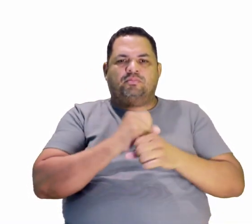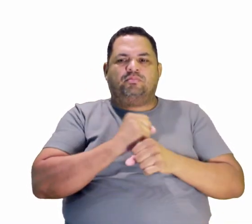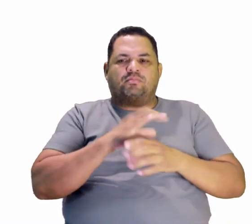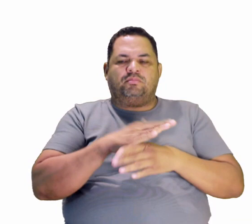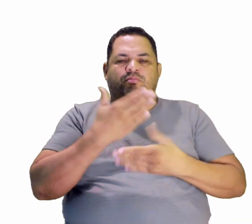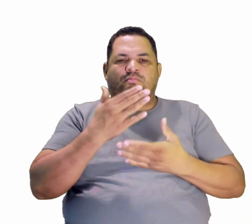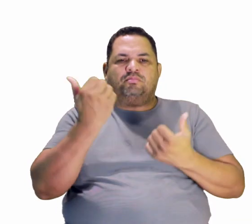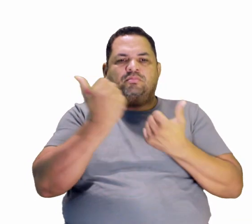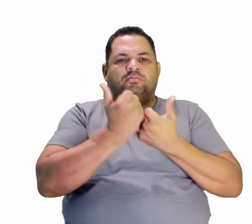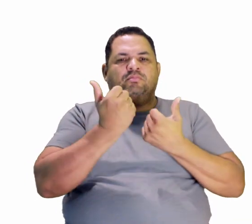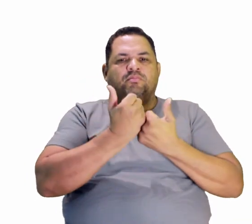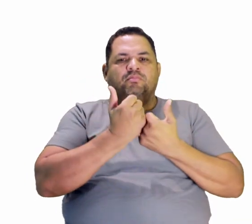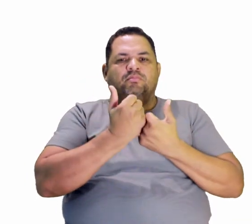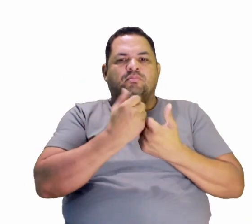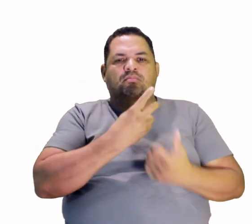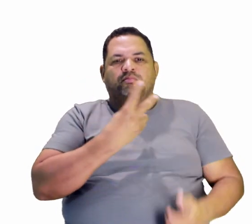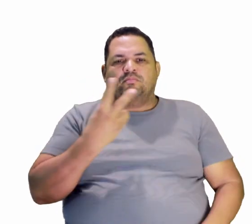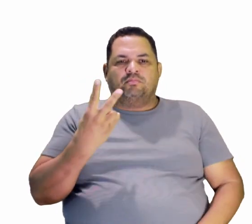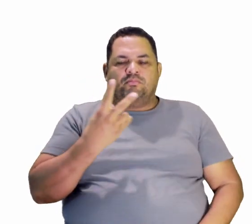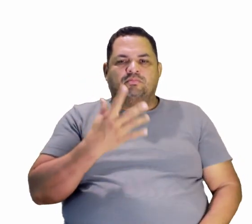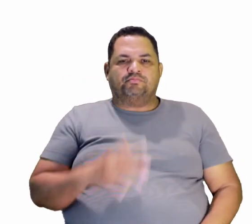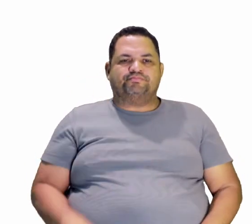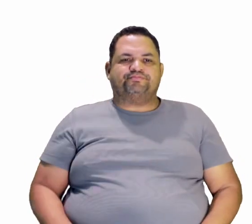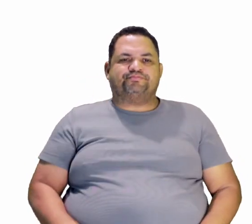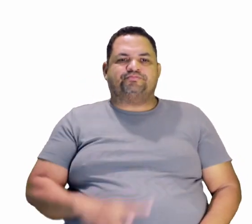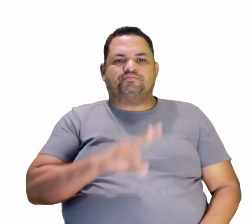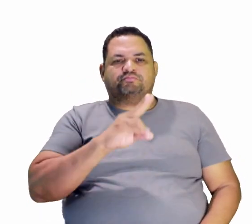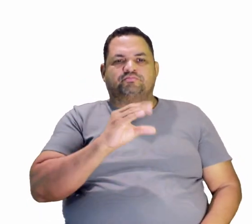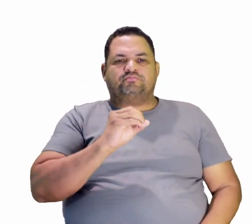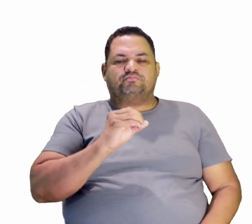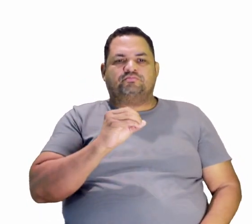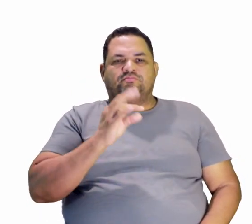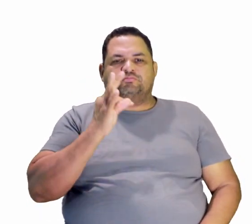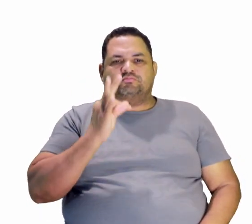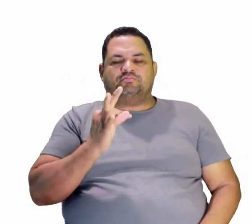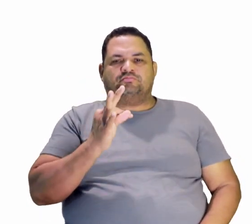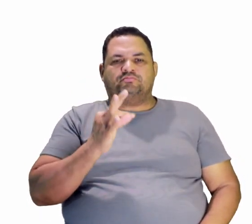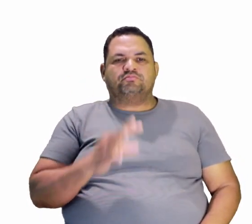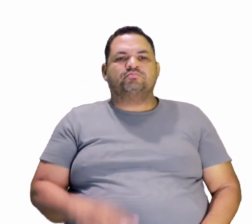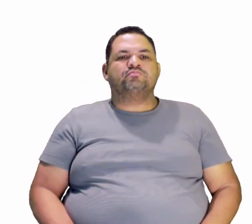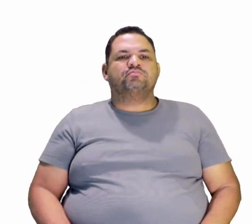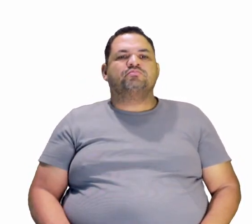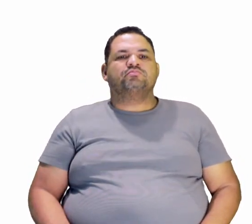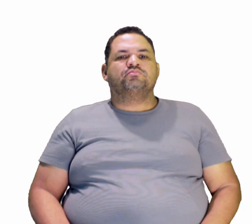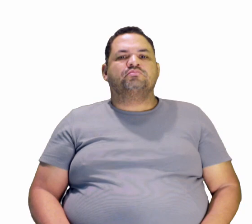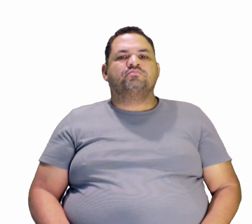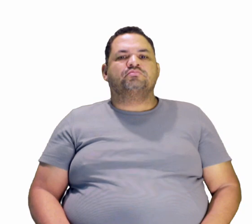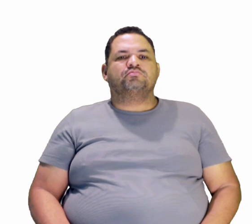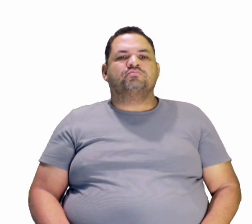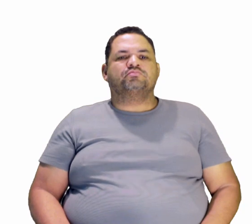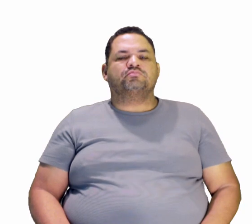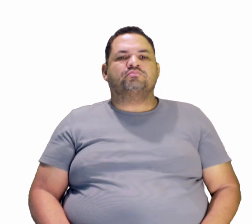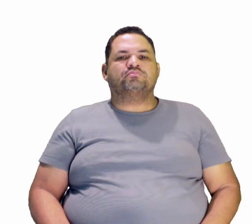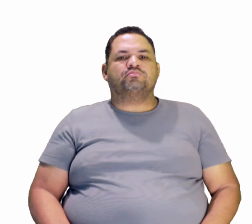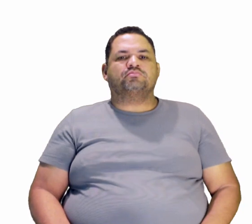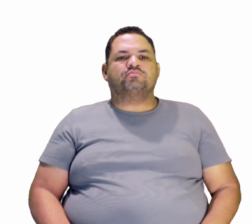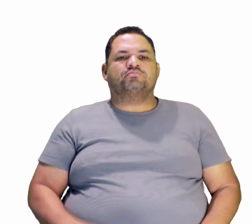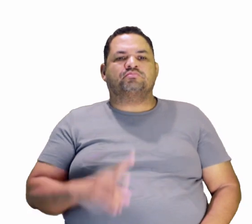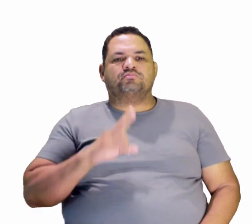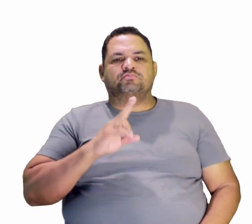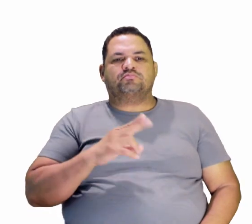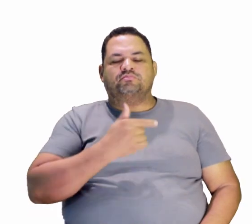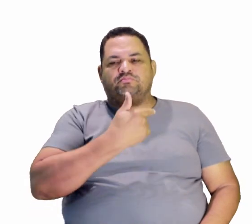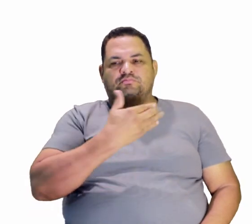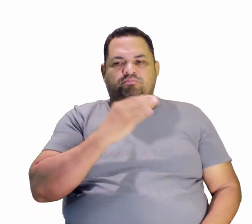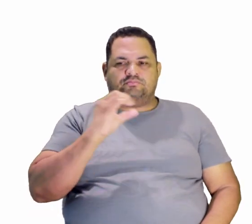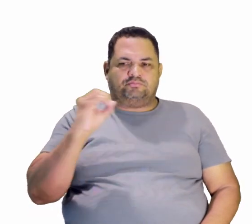Vamos substituir 2 em 1. Olha lá, ó. V0t é aqui, ó. Né? Nós temos aqui, é igual a